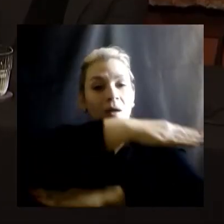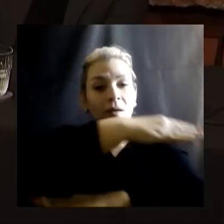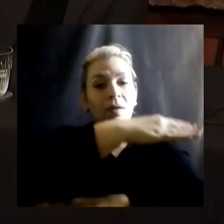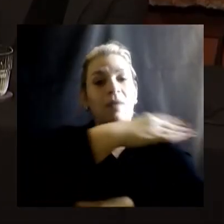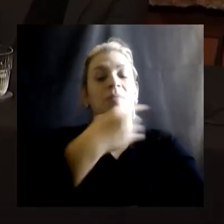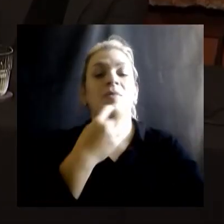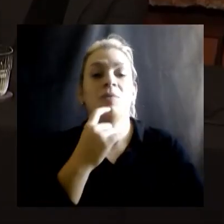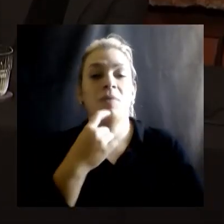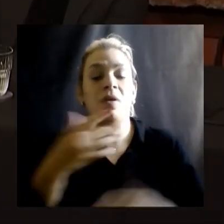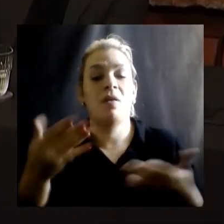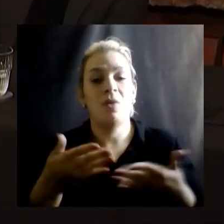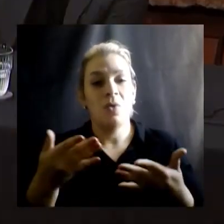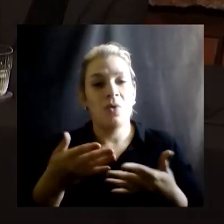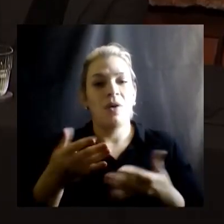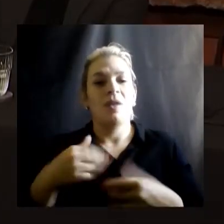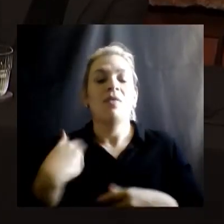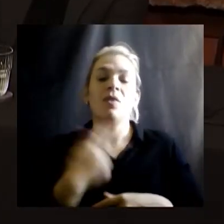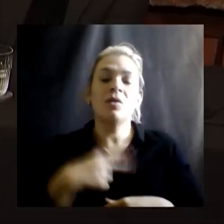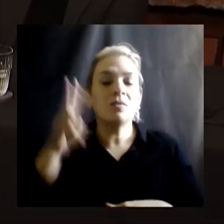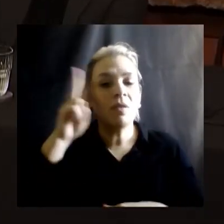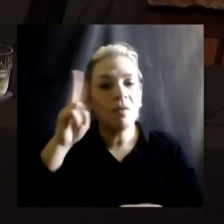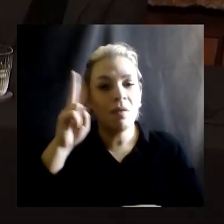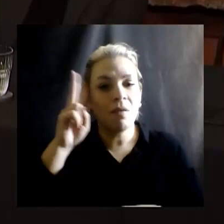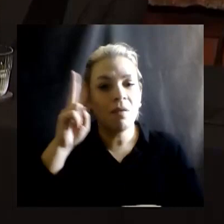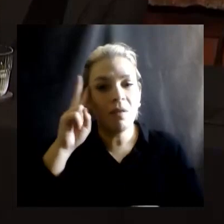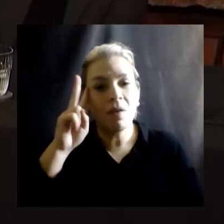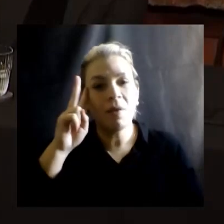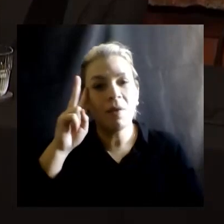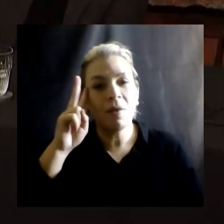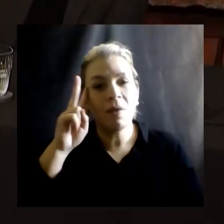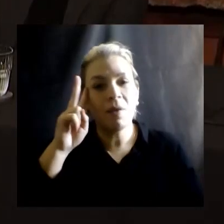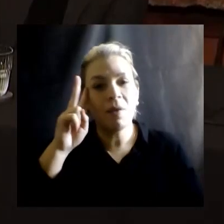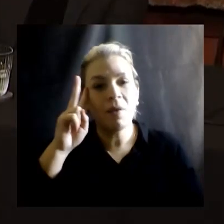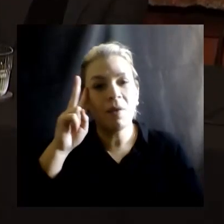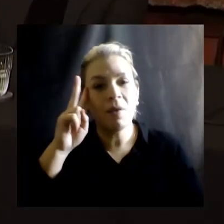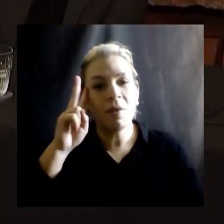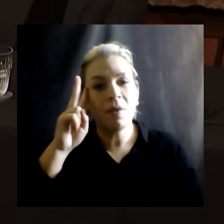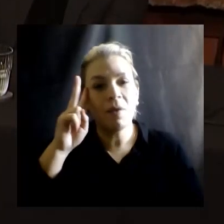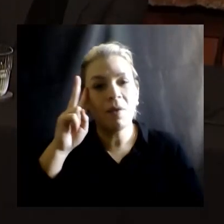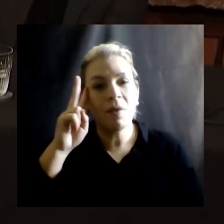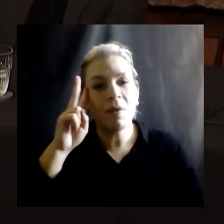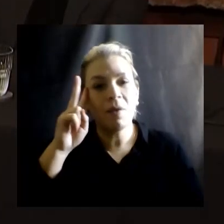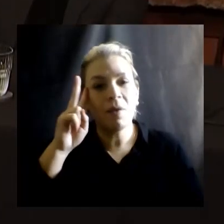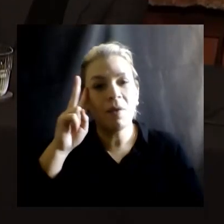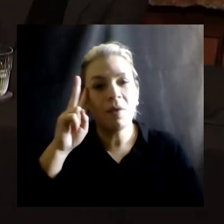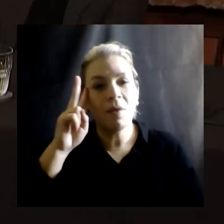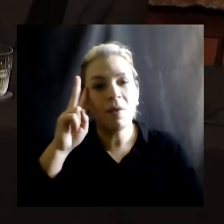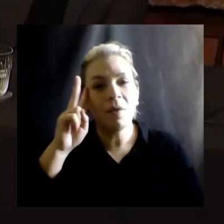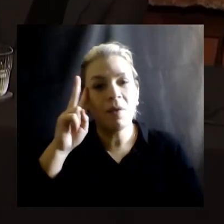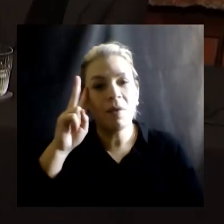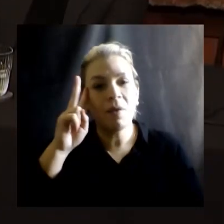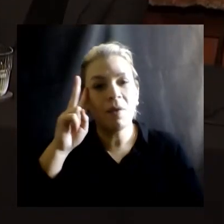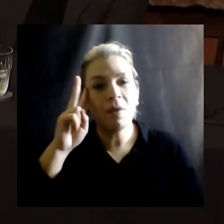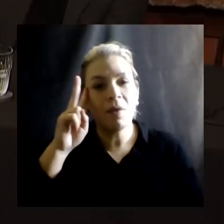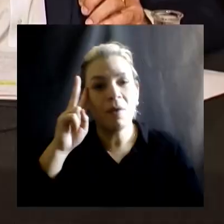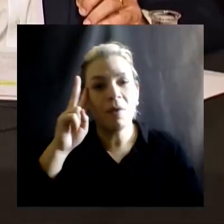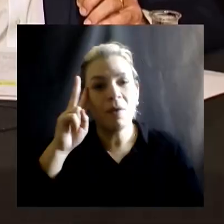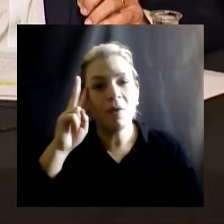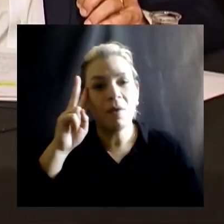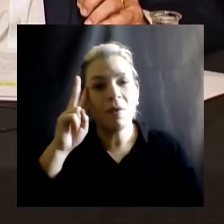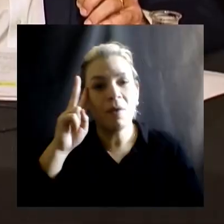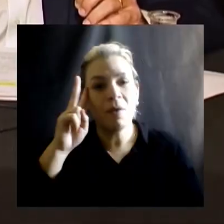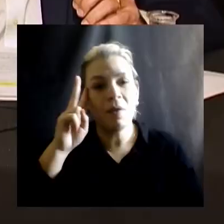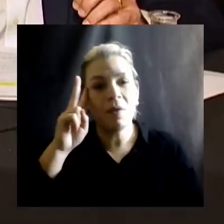da denominação do mérito gastronômico do Fernando Kassab. Muitos aqui conhecem ou conheceram o Fernando.